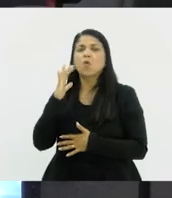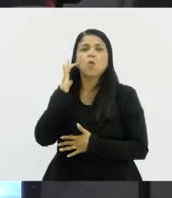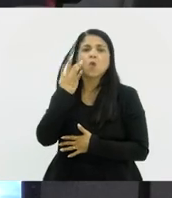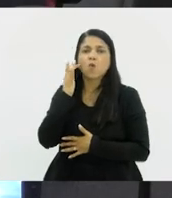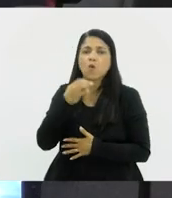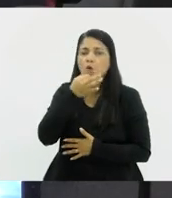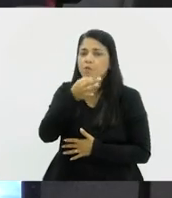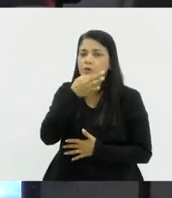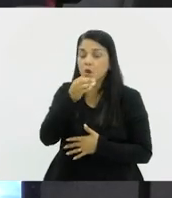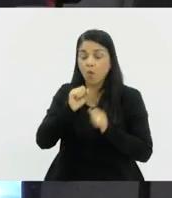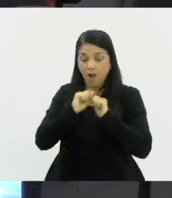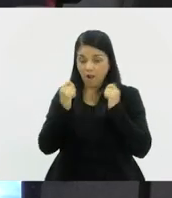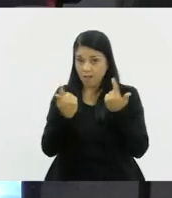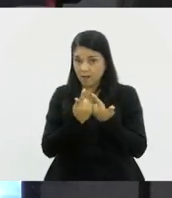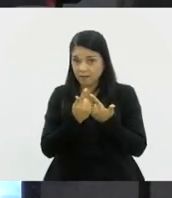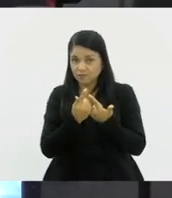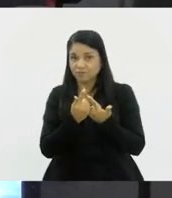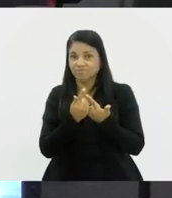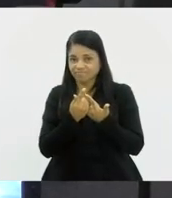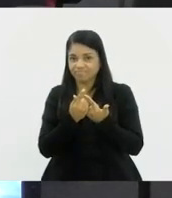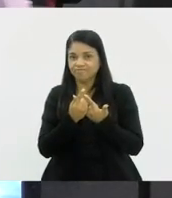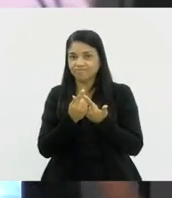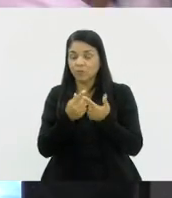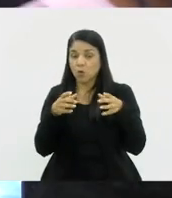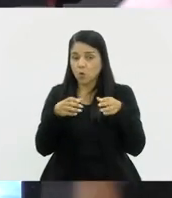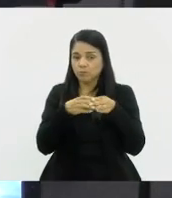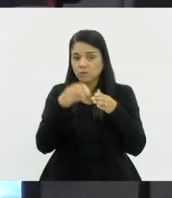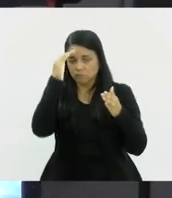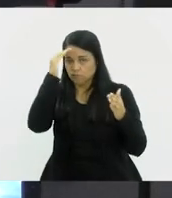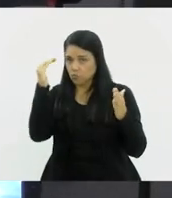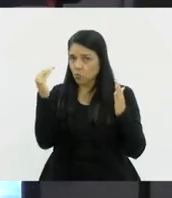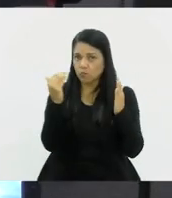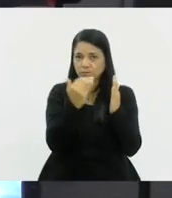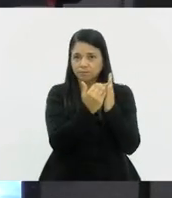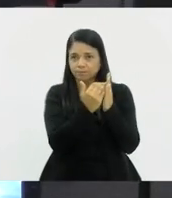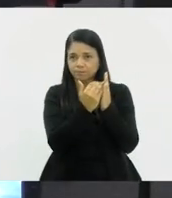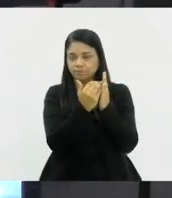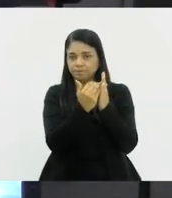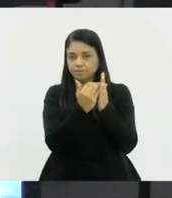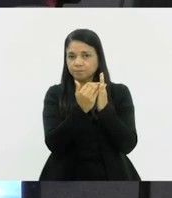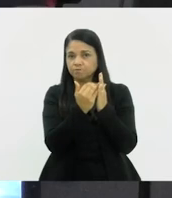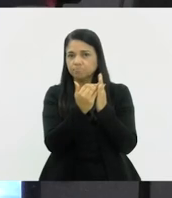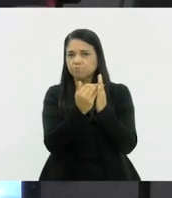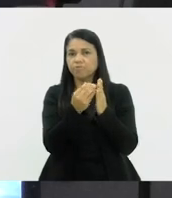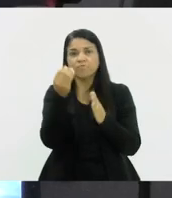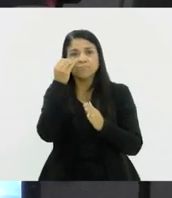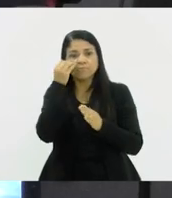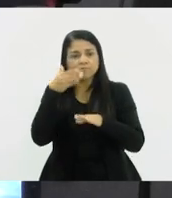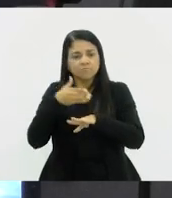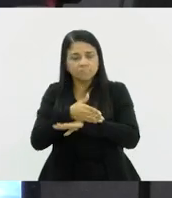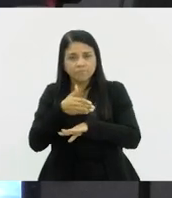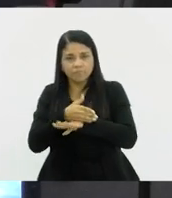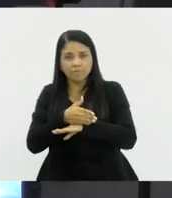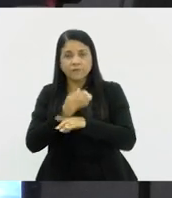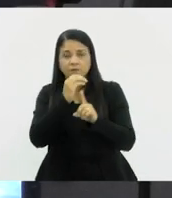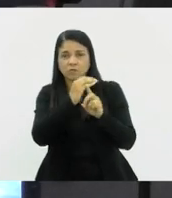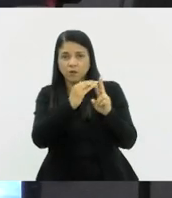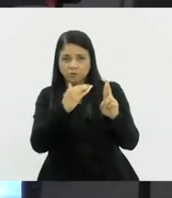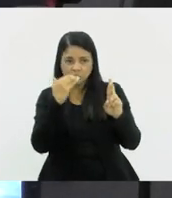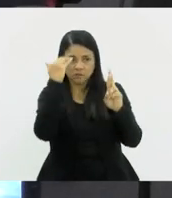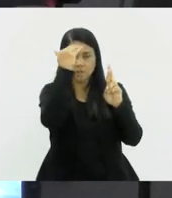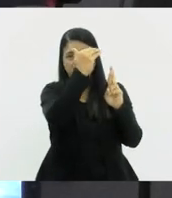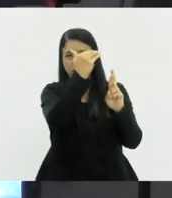alerge pela né aqui comissão do cumpra-se né tente participar aou chamar os desembargadores que